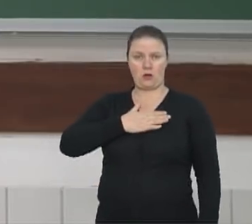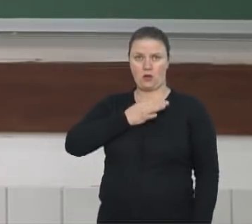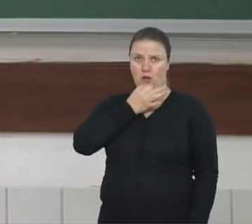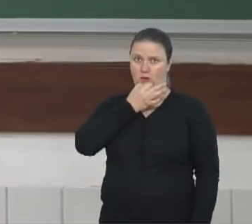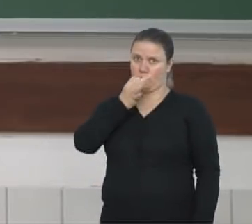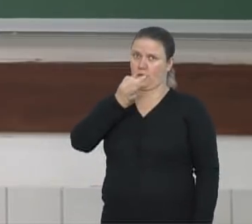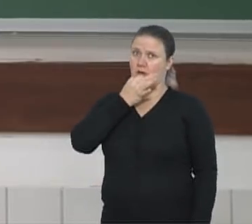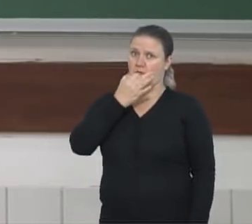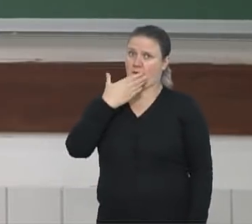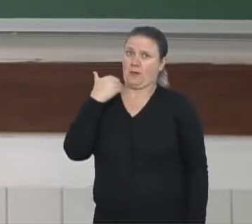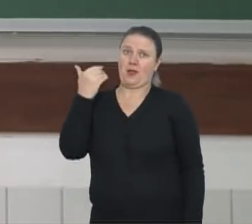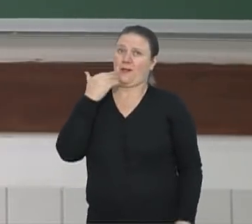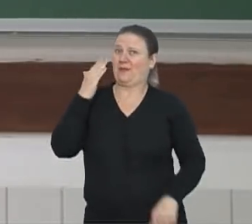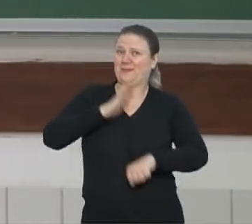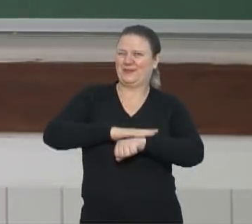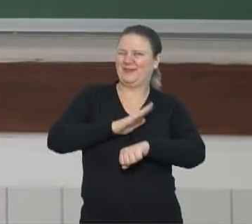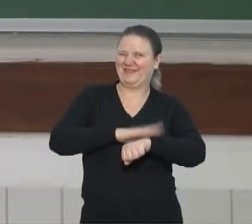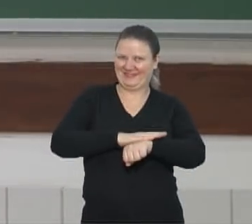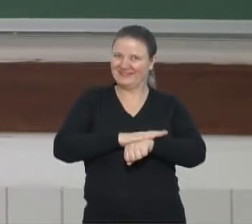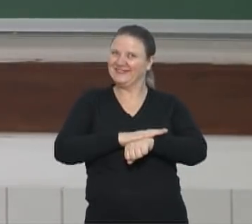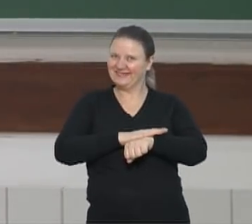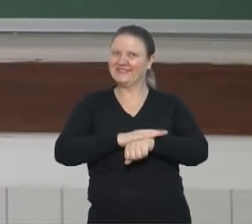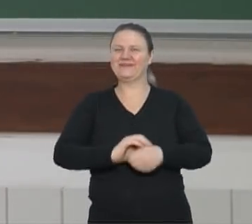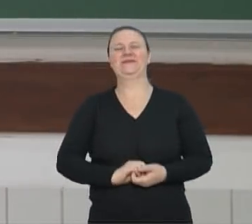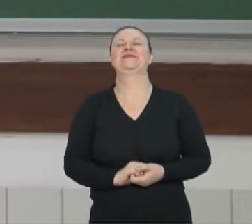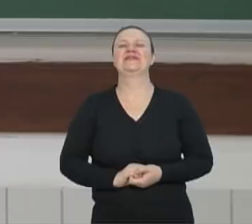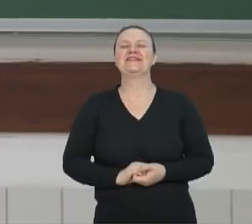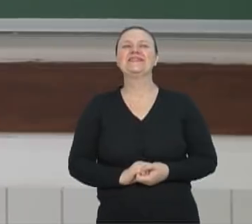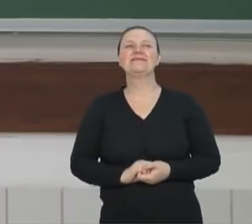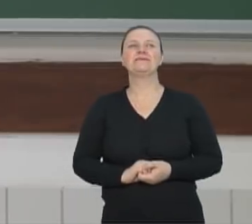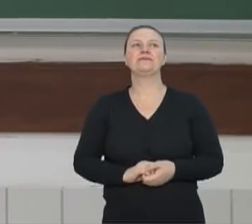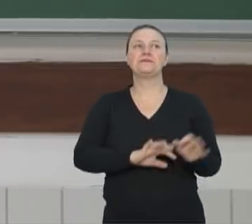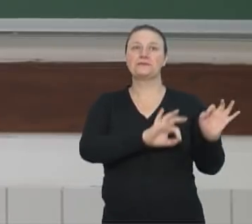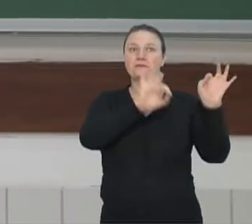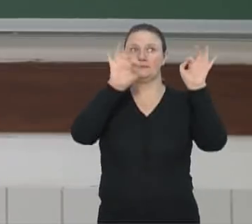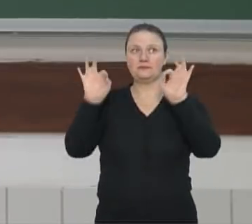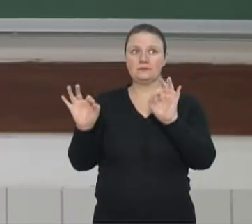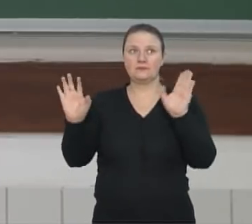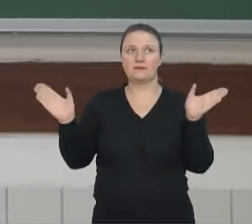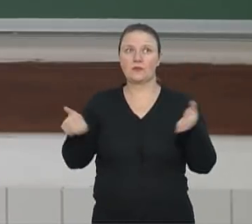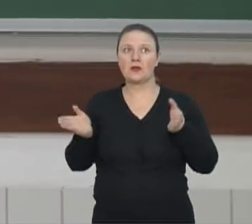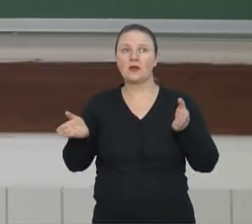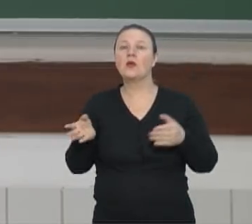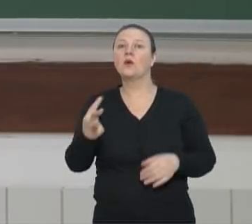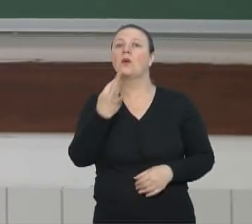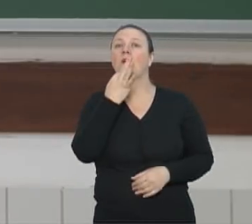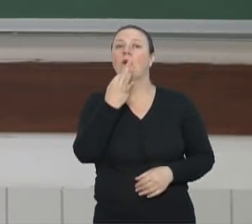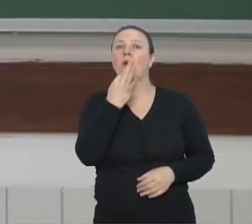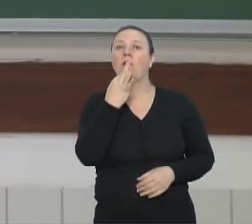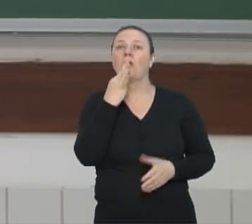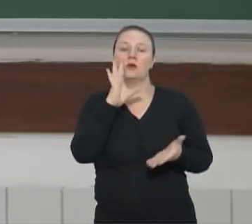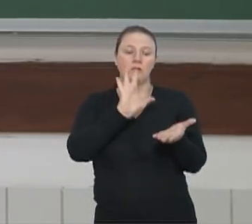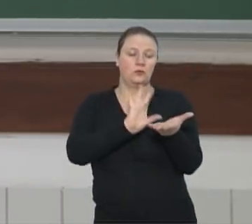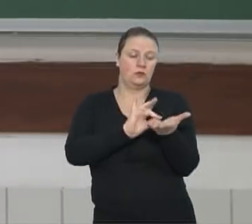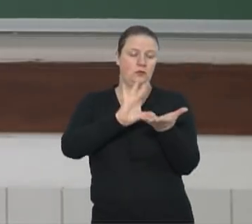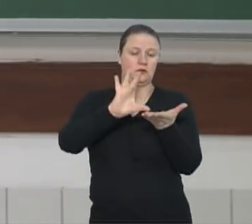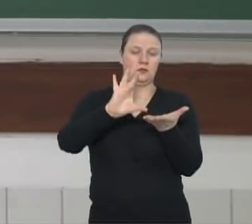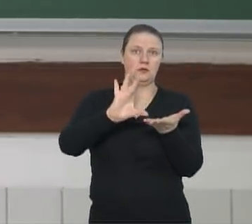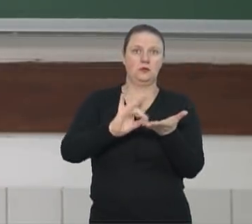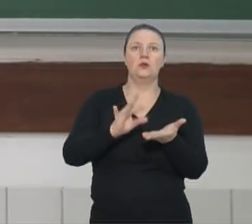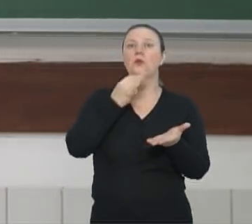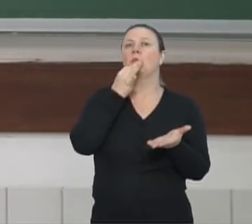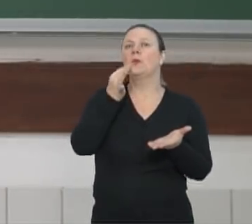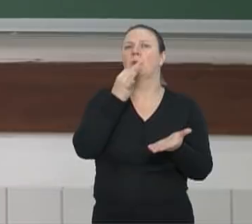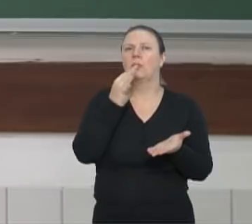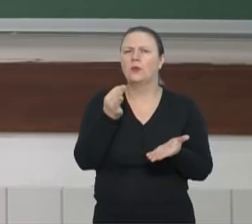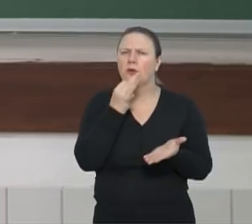é a melhor posição no momento, ok? Muito bem. Então, lá, conhecendo o artigo de opinião. Onde